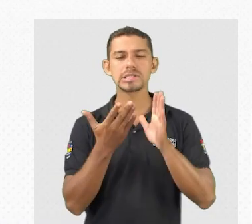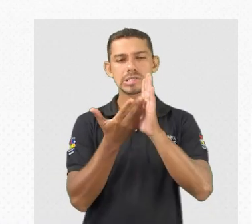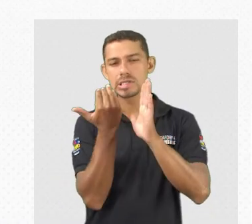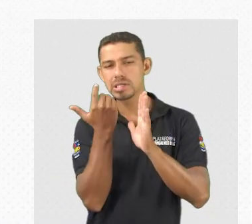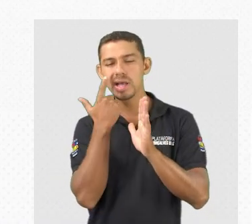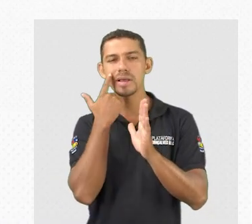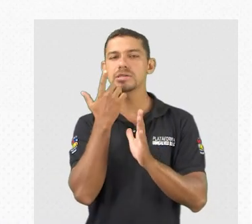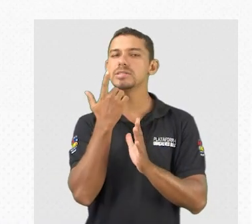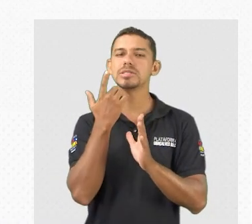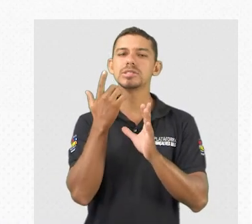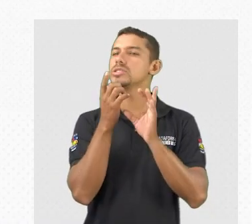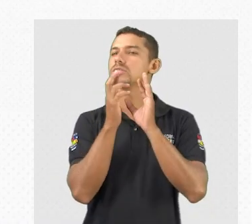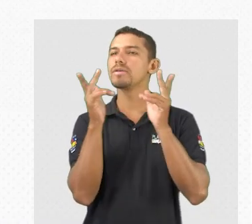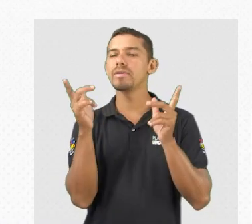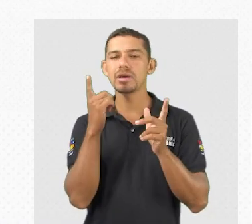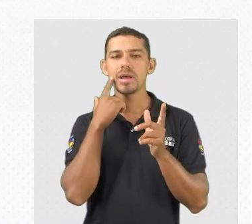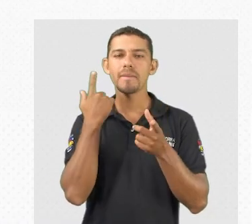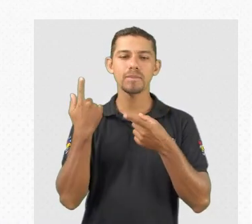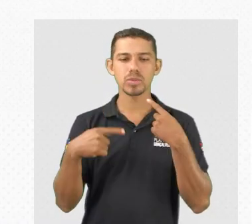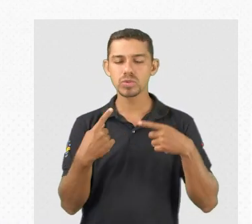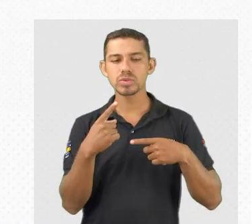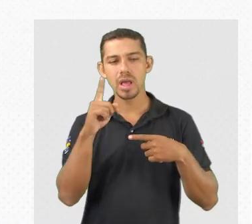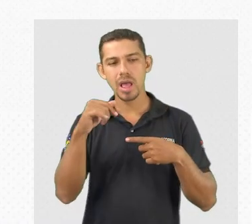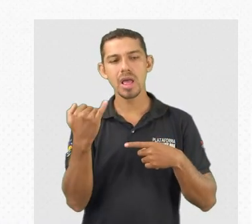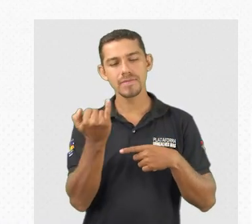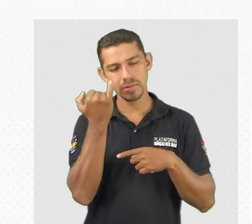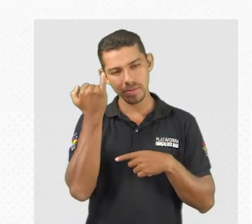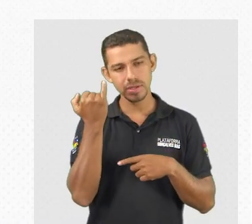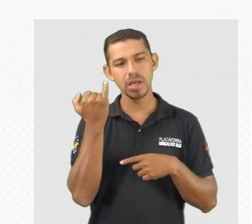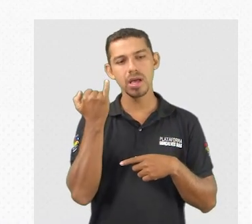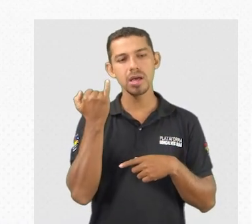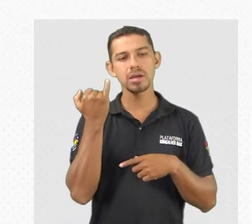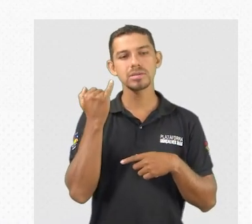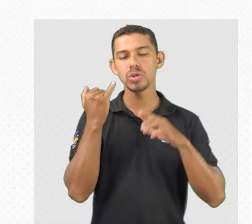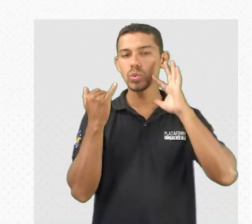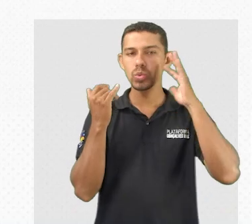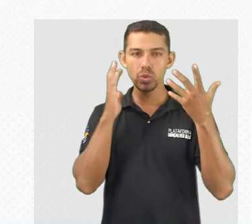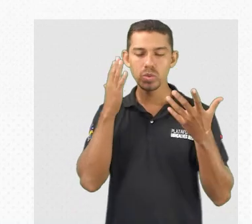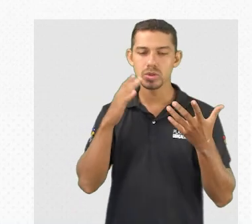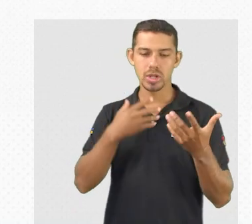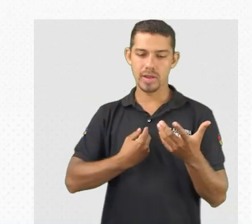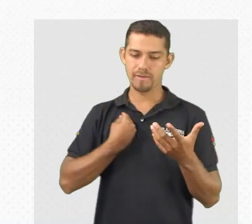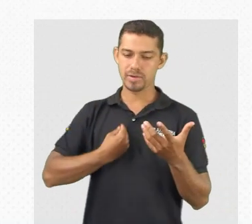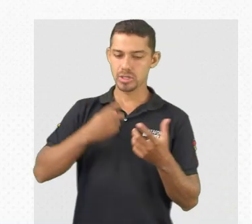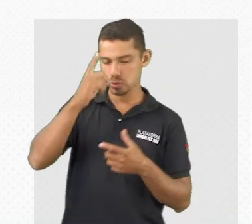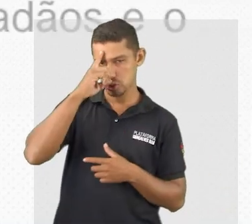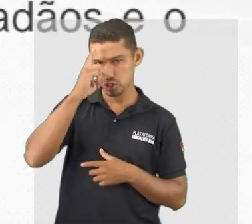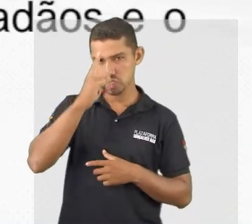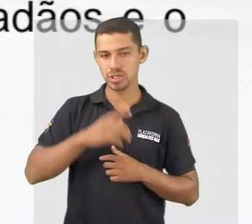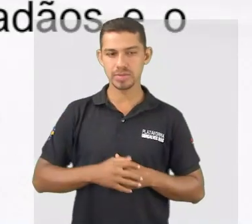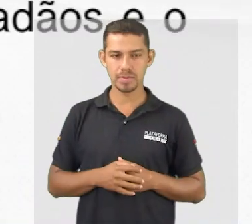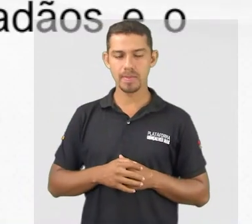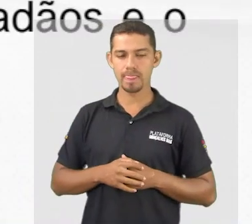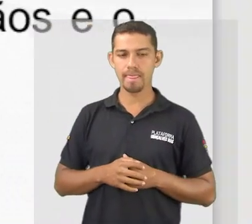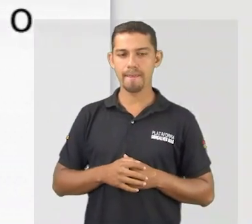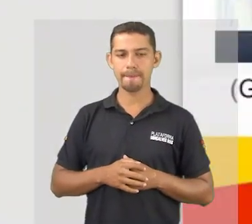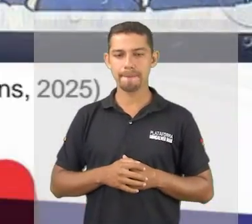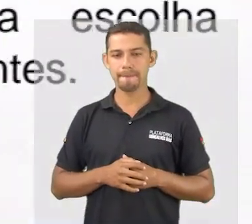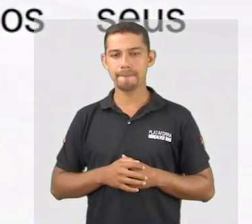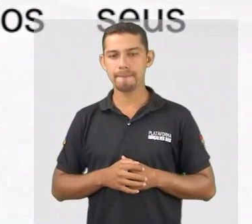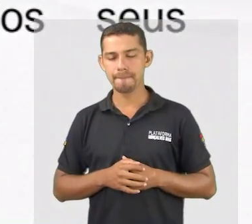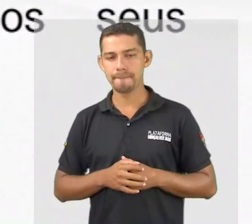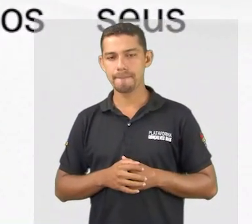de indiferença em relação à política, que é tão fundamental para as coisas que acontecem na nossa vida cotidiana.